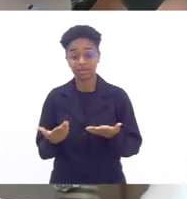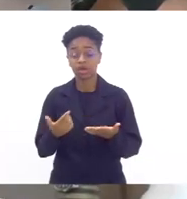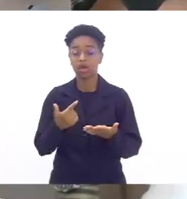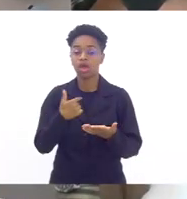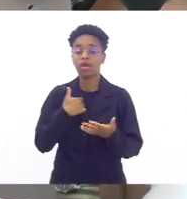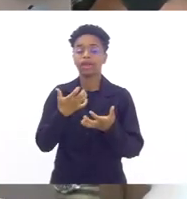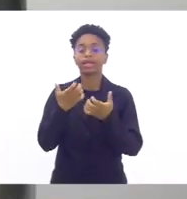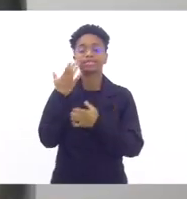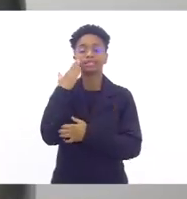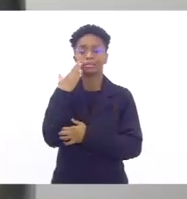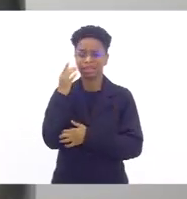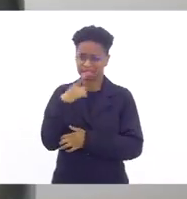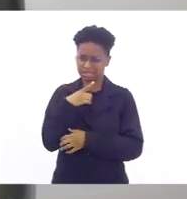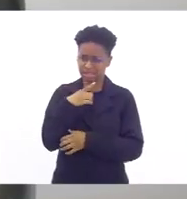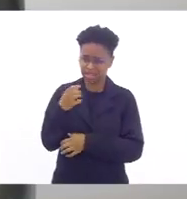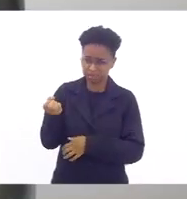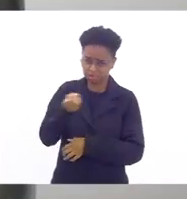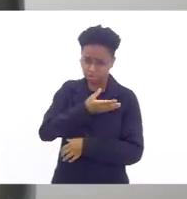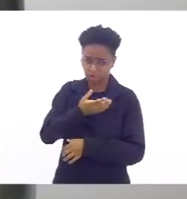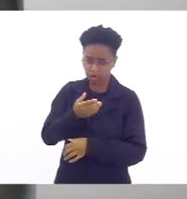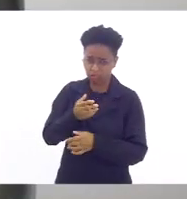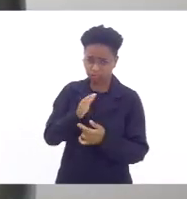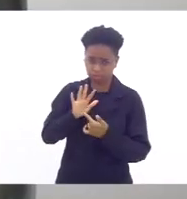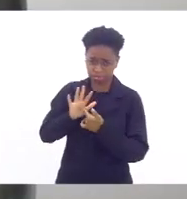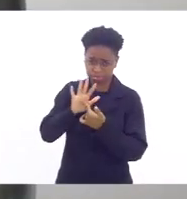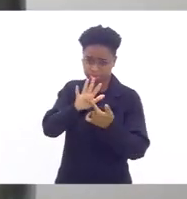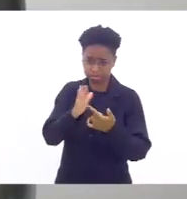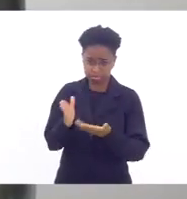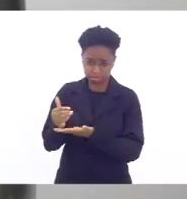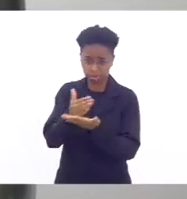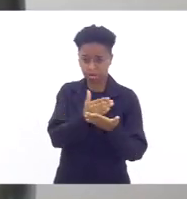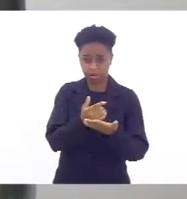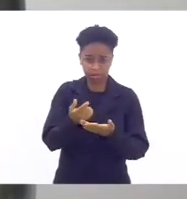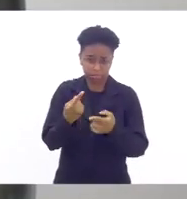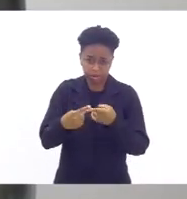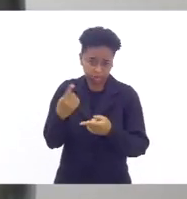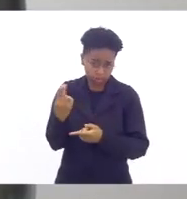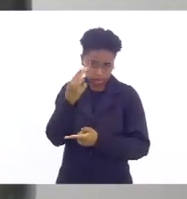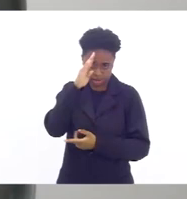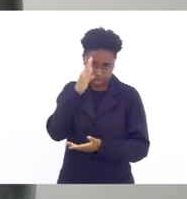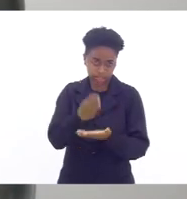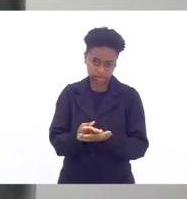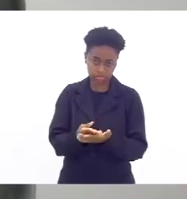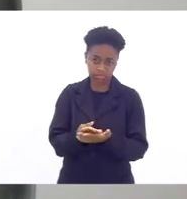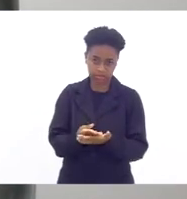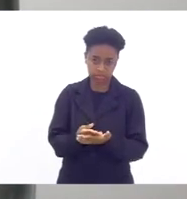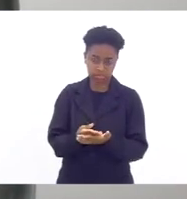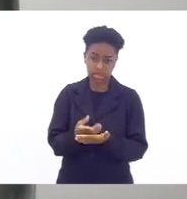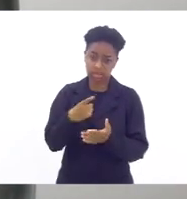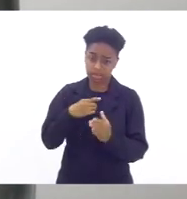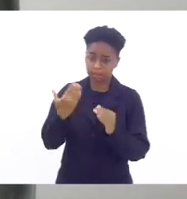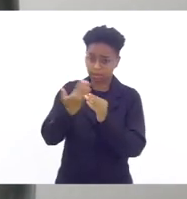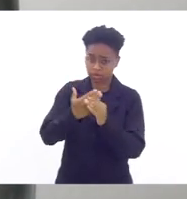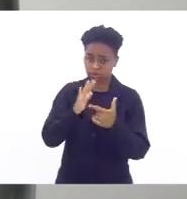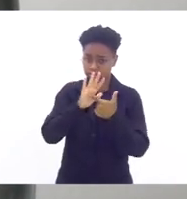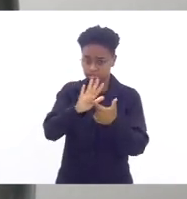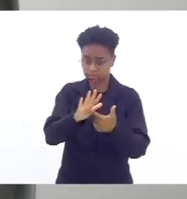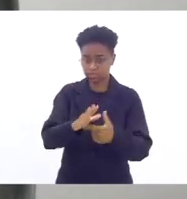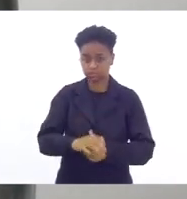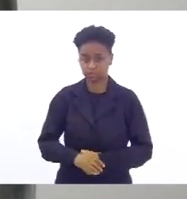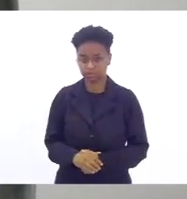saber se houve alguma atualização disso Inacreditável né tava lá nos processos